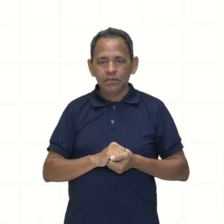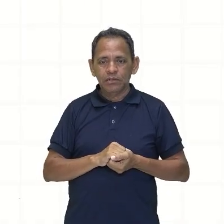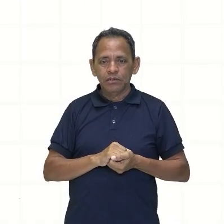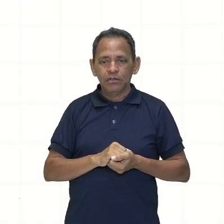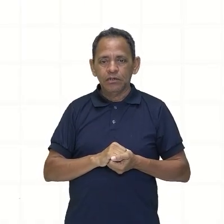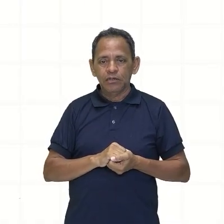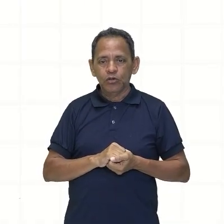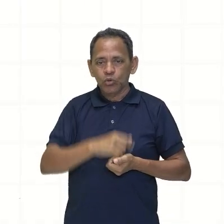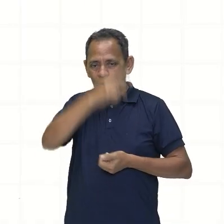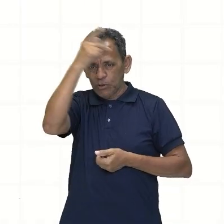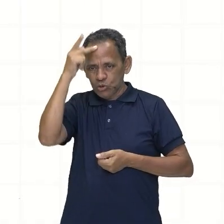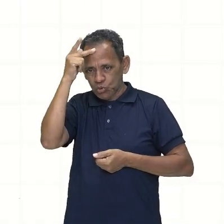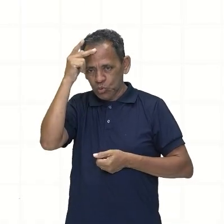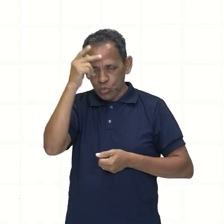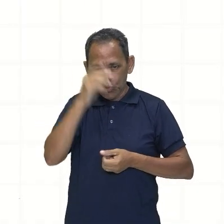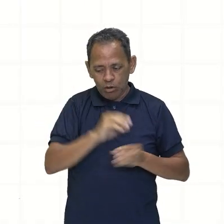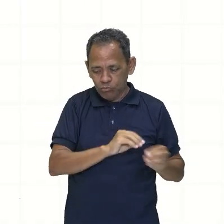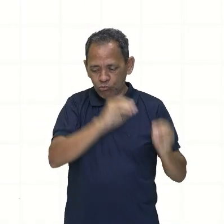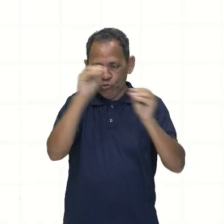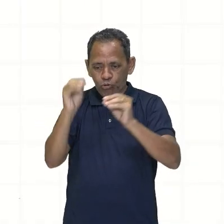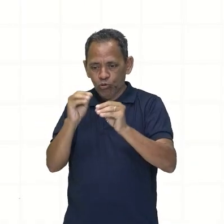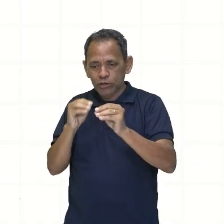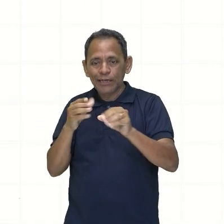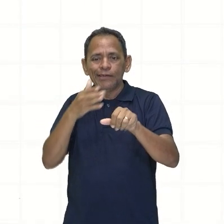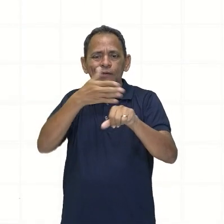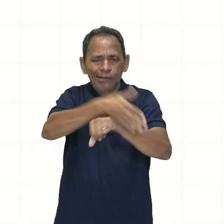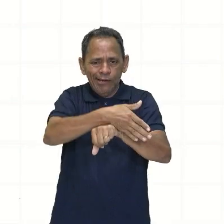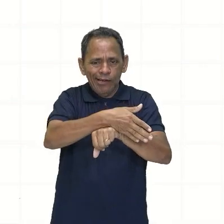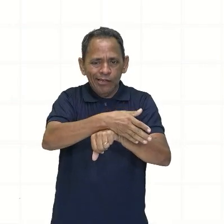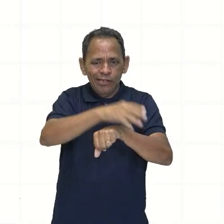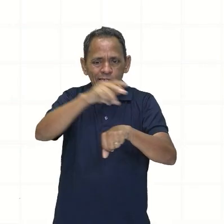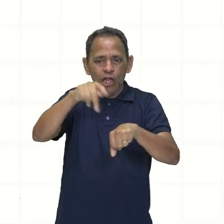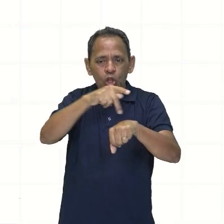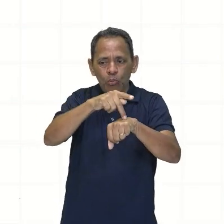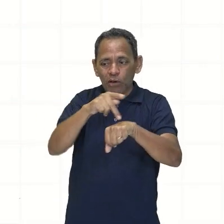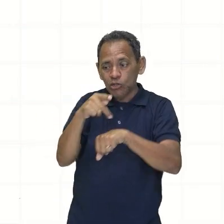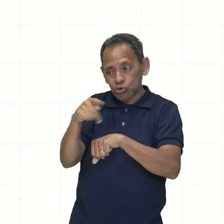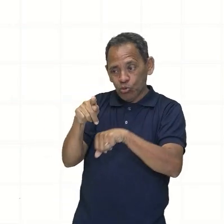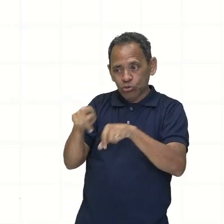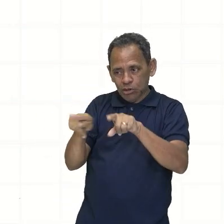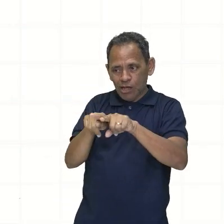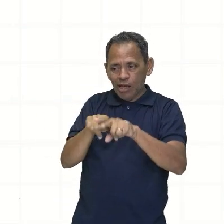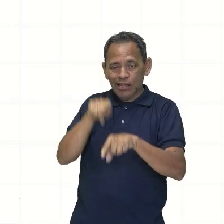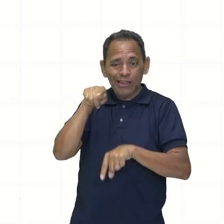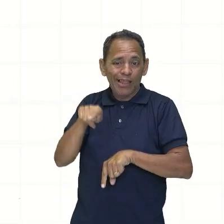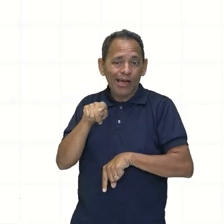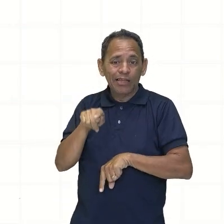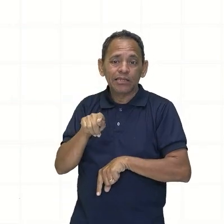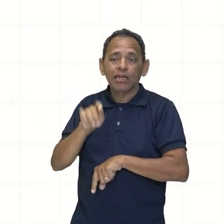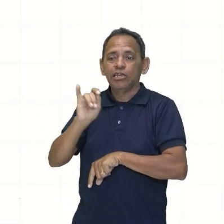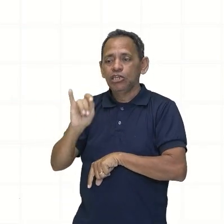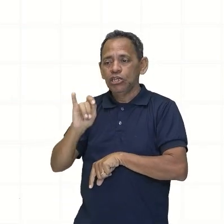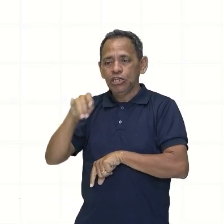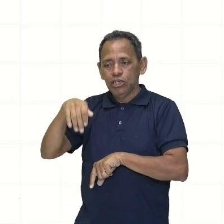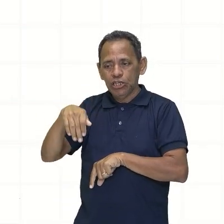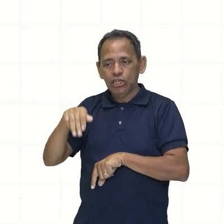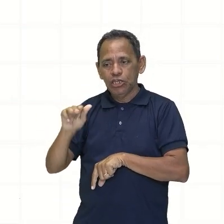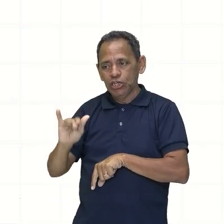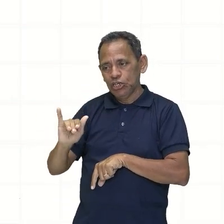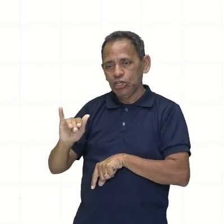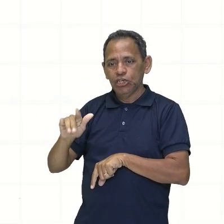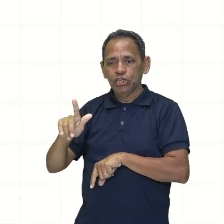país diferente. Então, vocês não vão mais confundir aí essas duas palavrinhas, que inclusive elas são